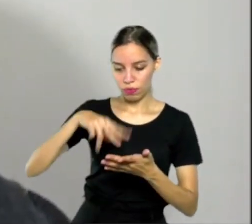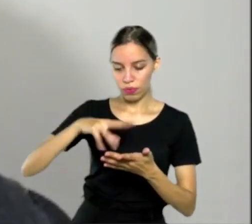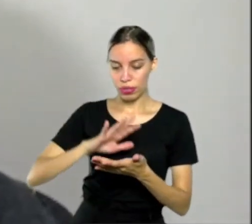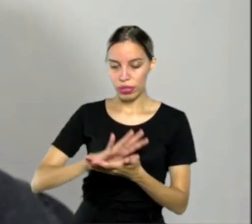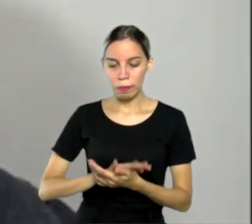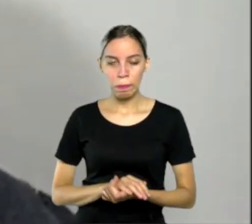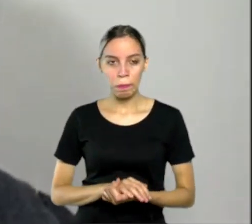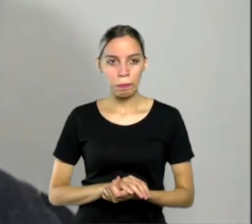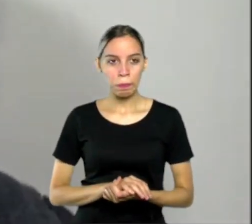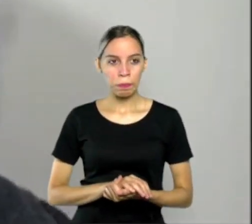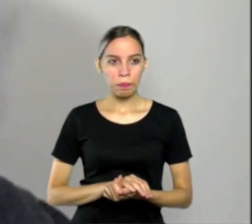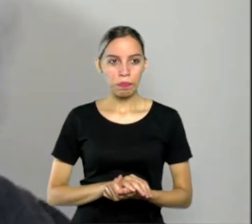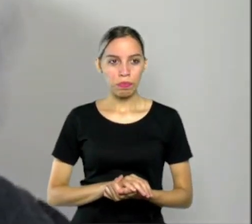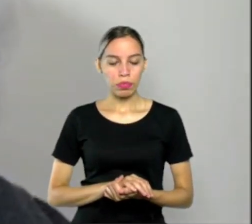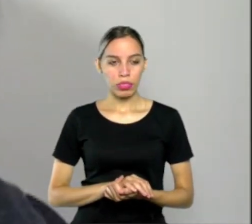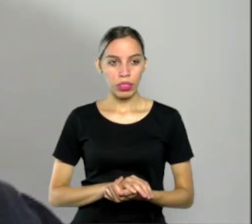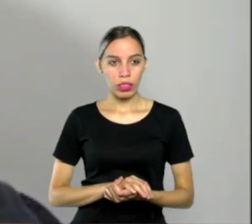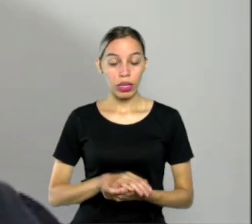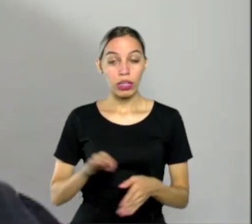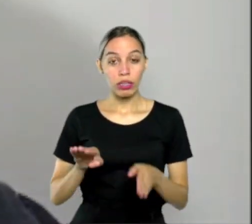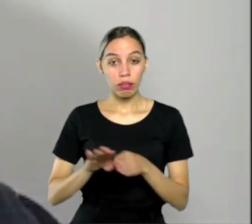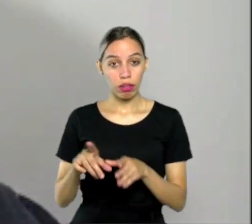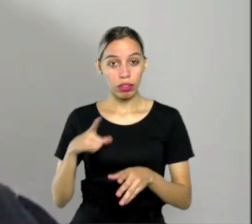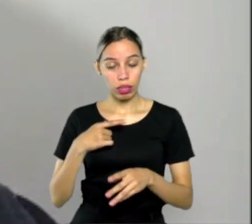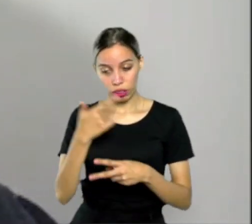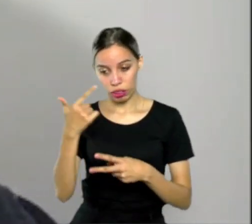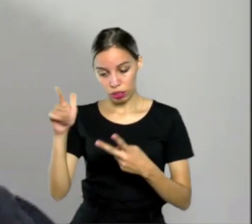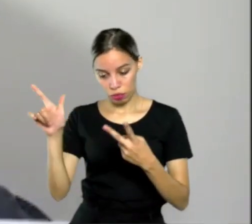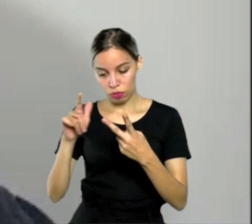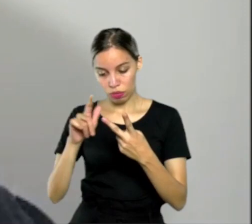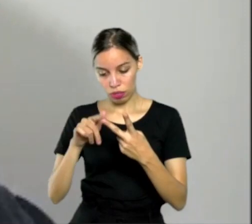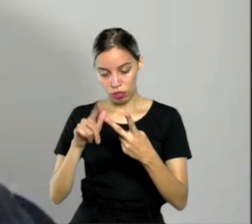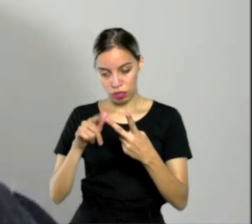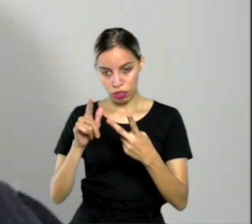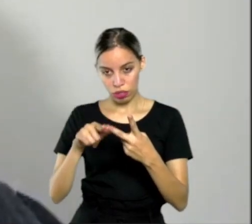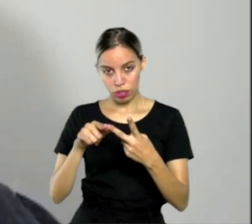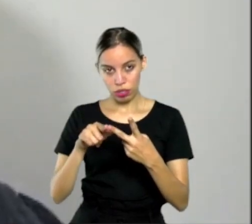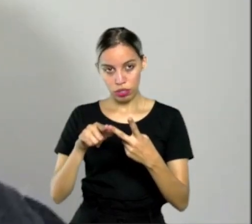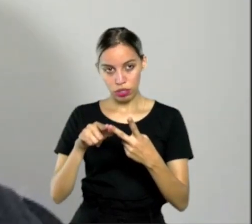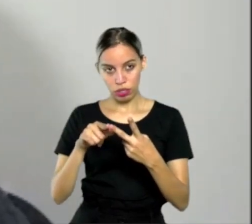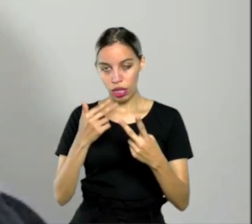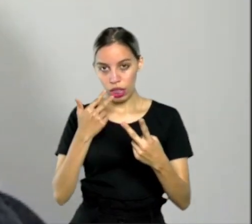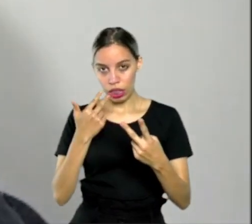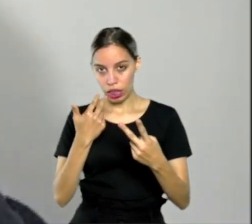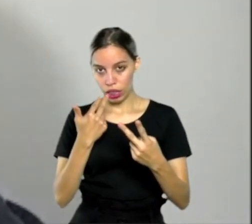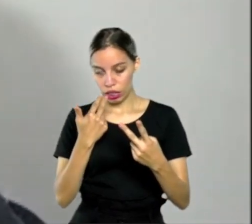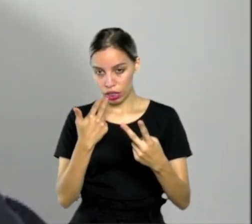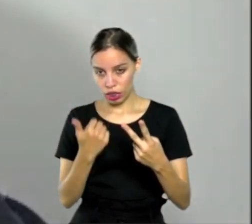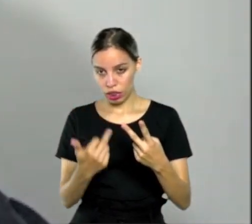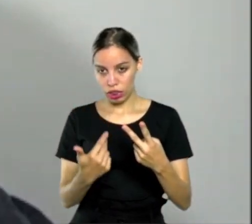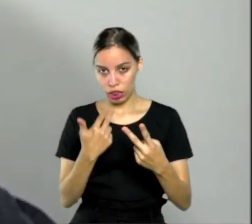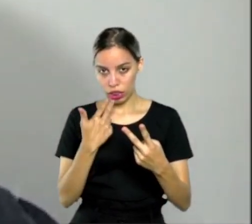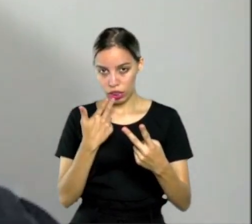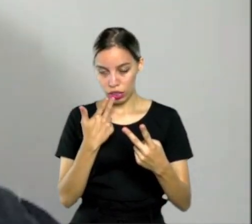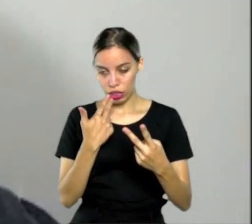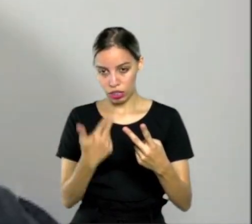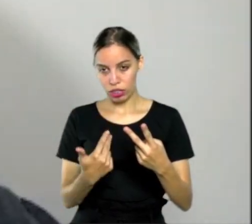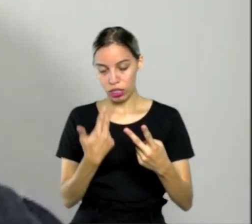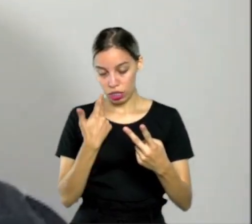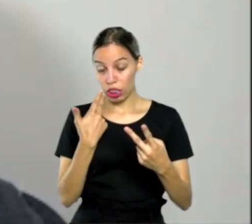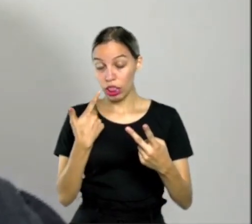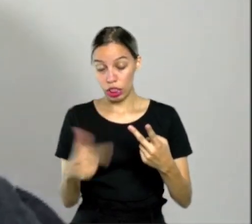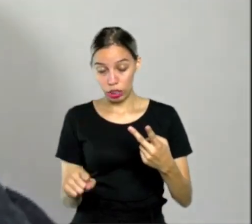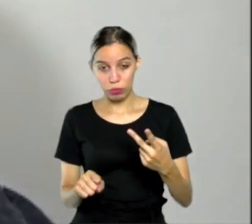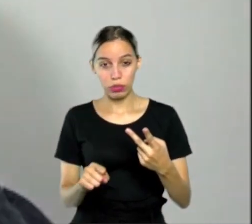garimpo. E tem também, depois, uns que são metalinguísticos, que também trata das letras, e o